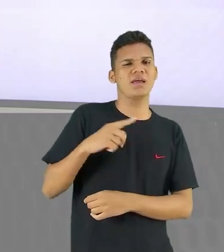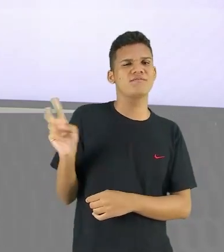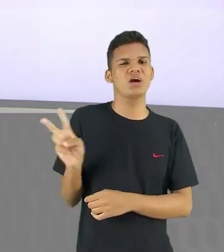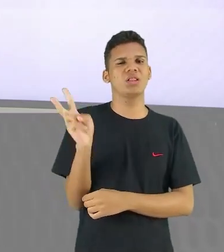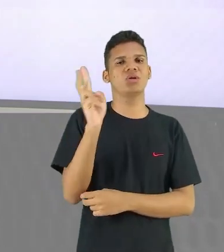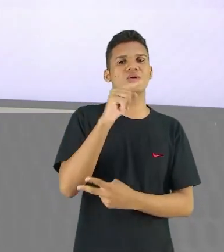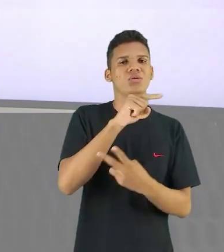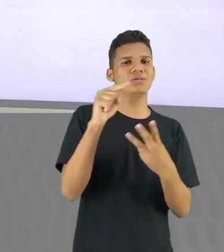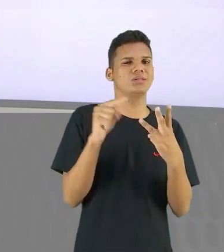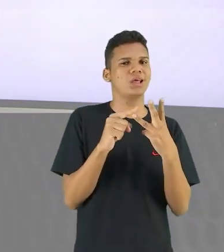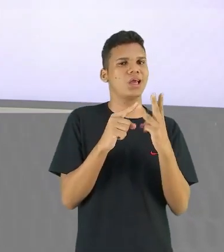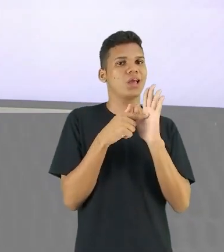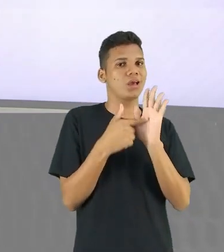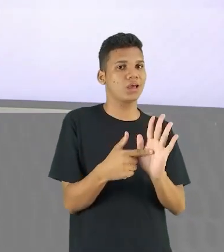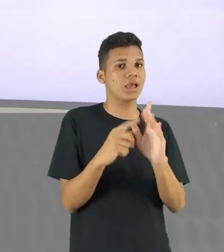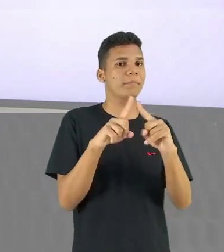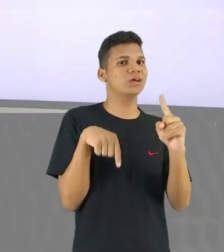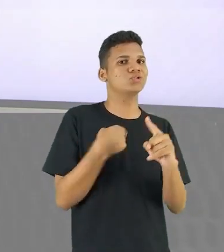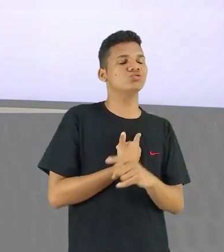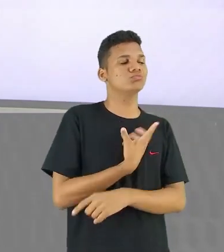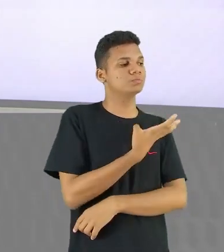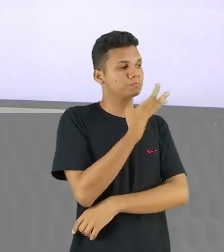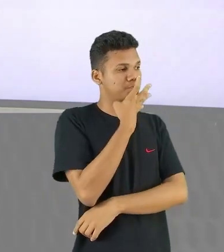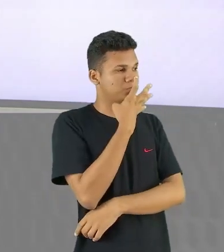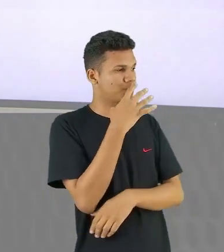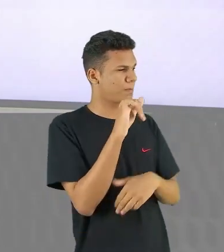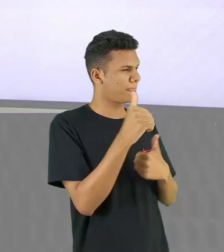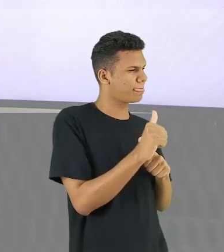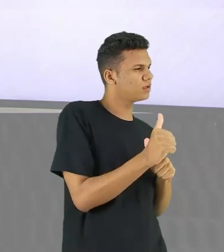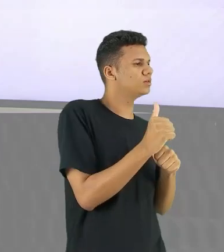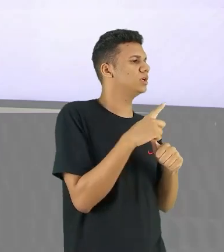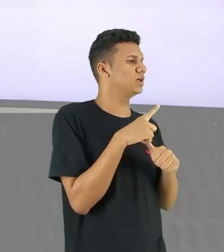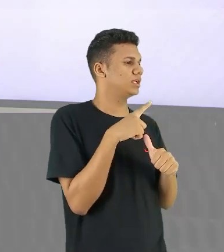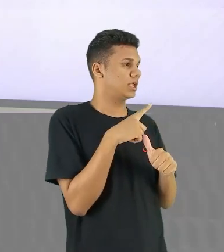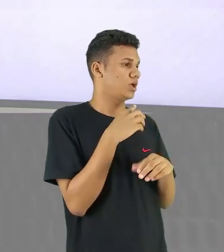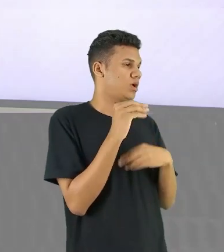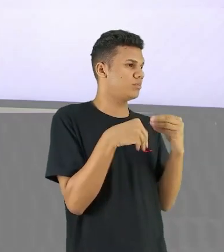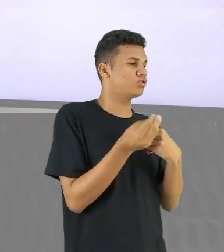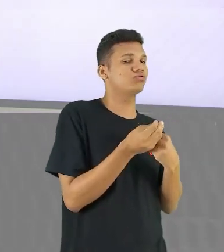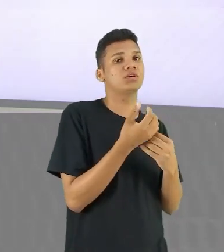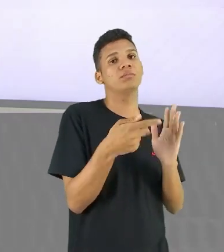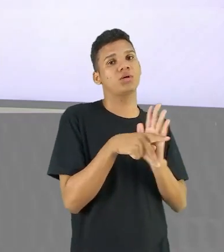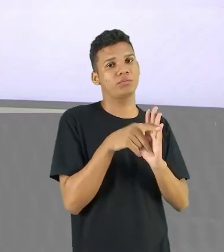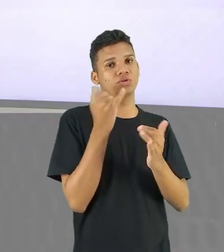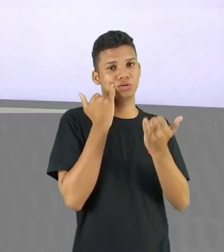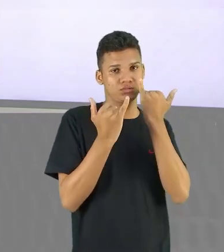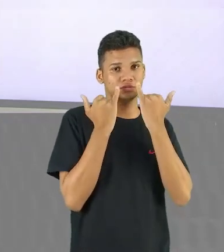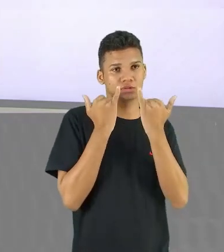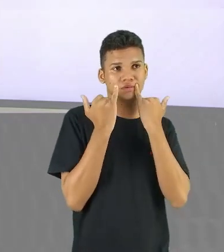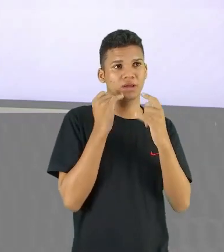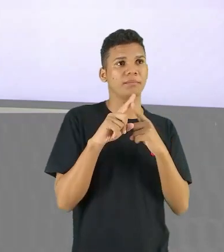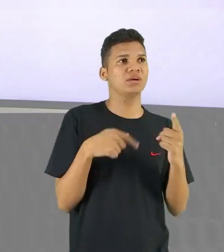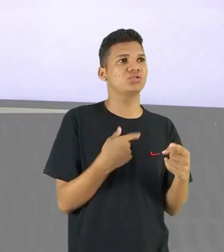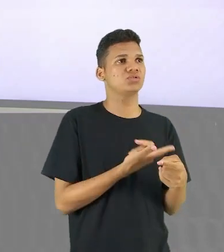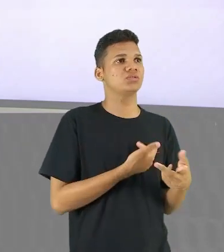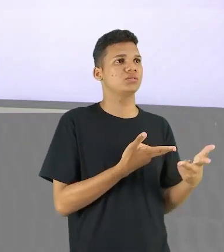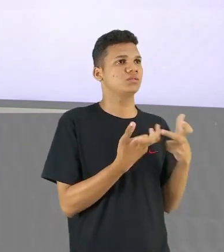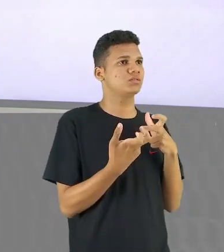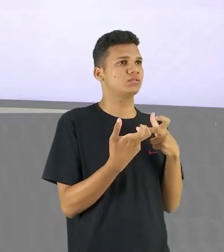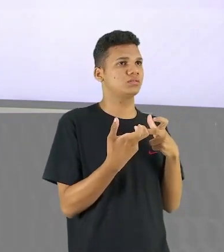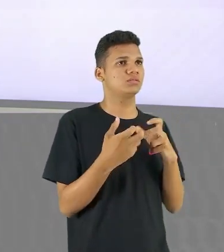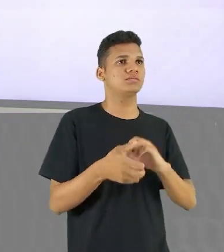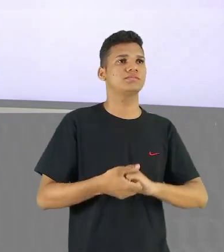tem percentuais, então a gente observa essa mistura de informação, tá? Então vamos lá, o título.